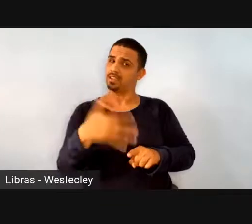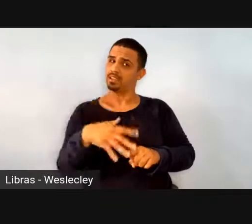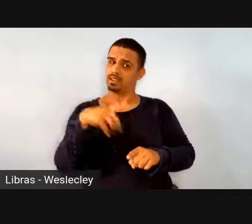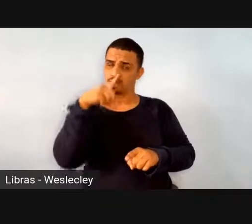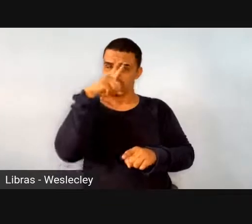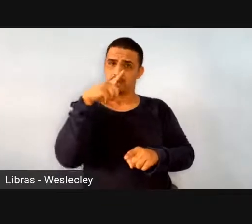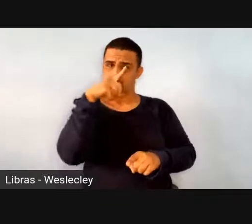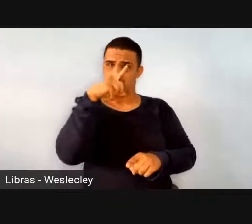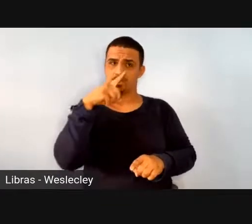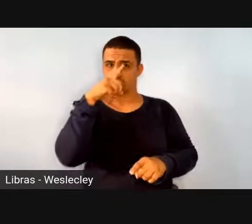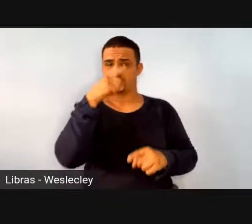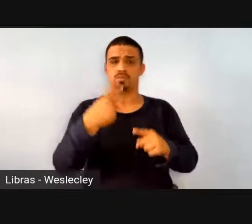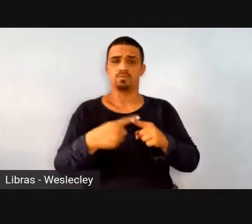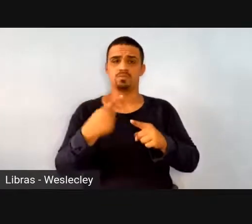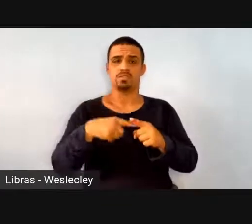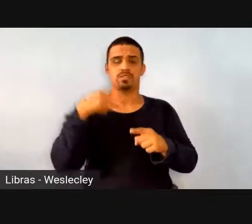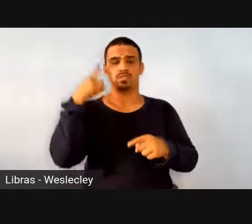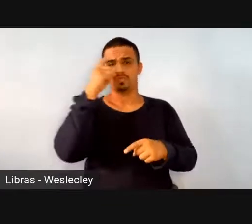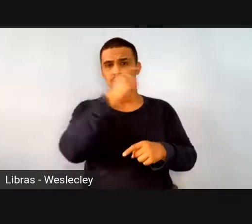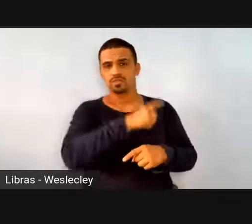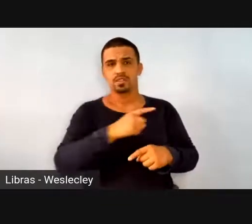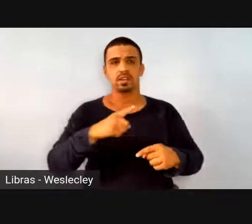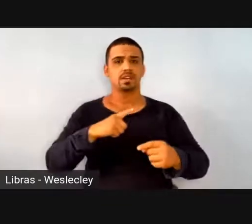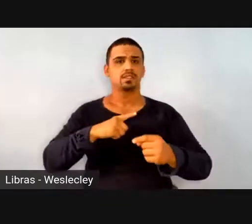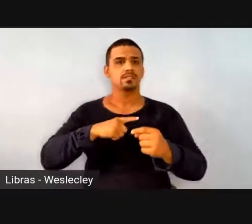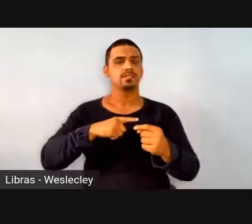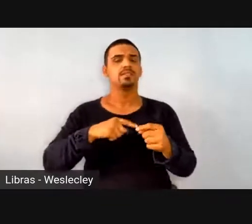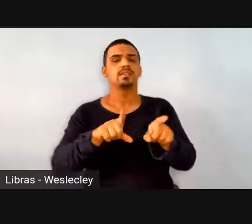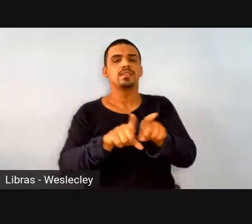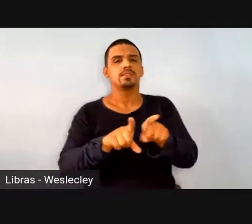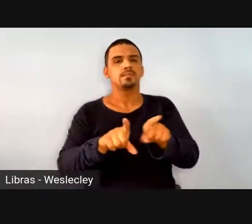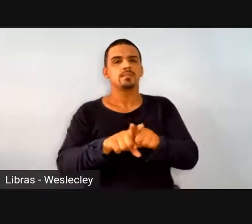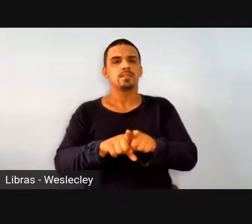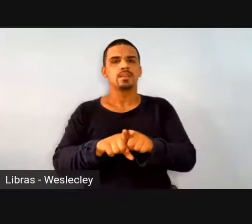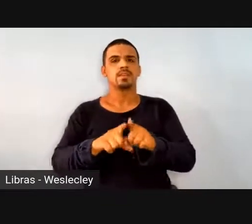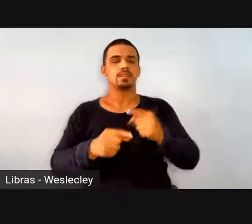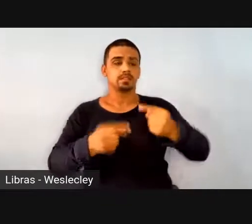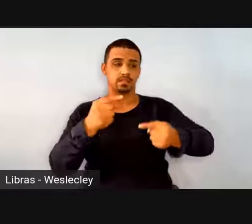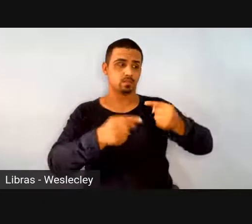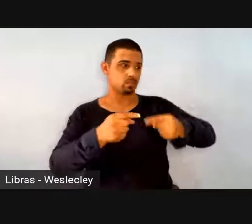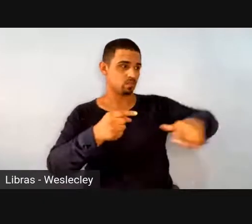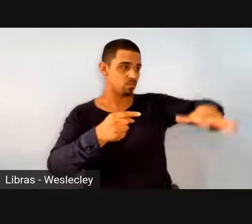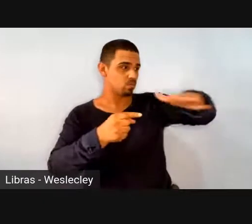vai ter dificuldade de se livrar e que vai prejudicar a reestabilização do sistema político por um tempo.